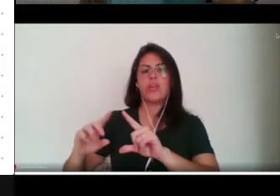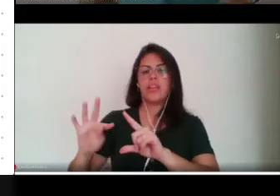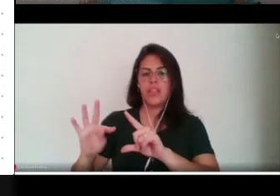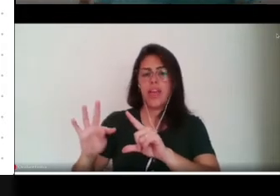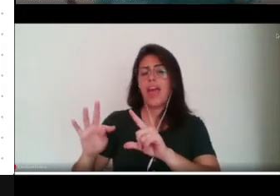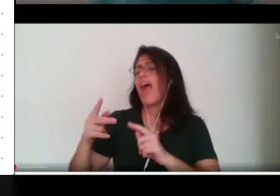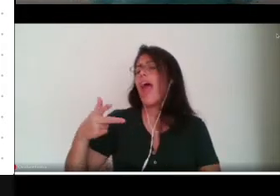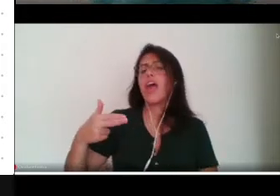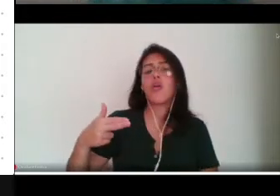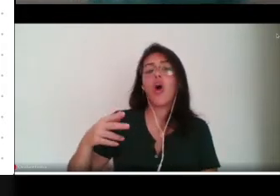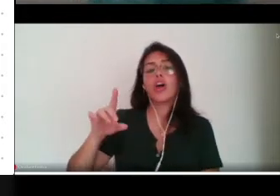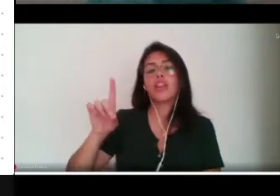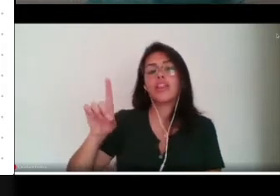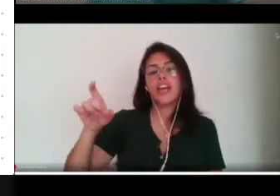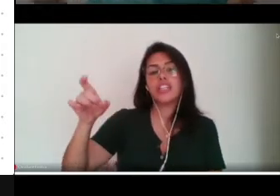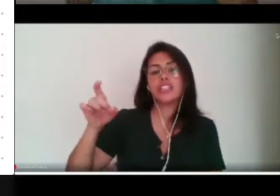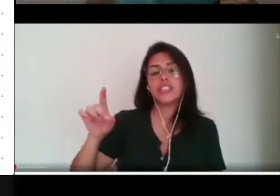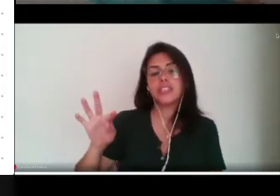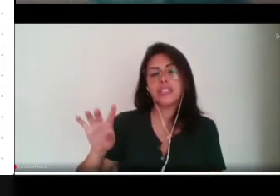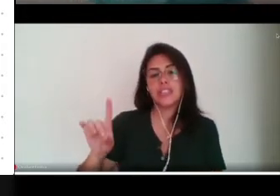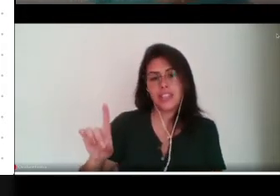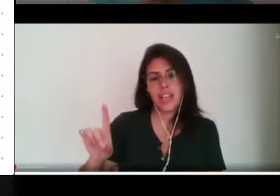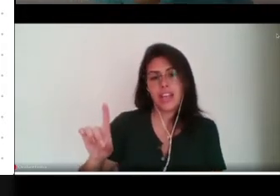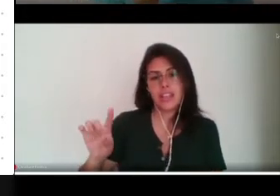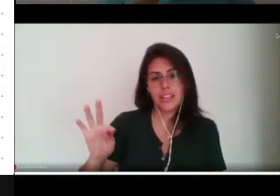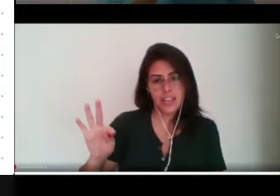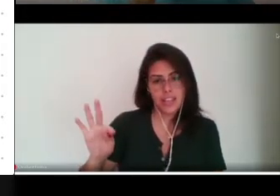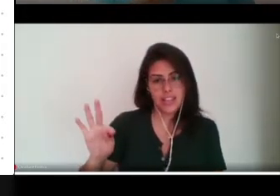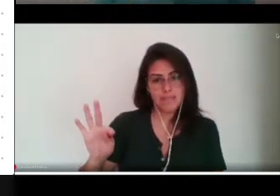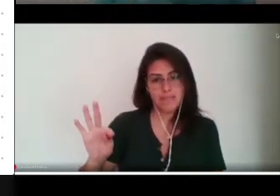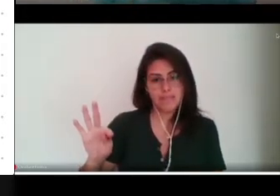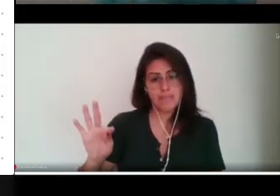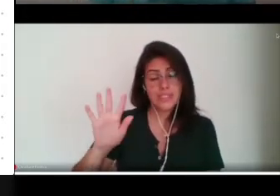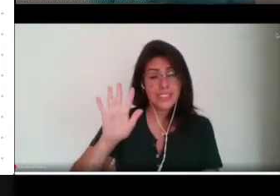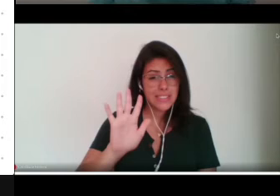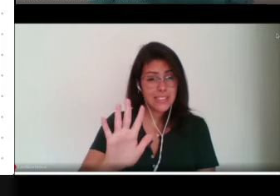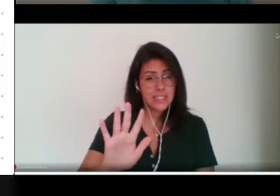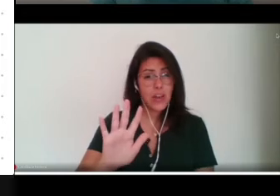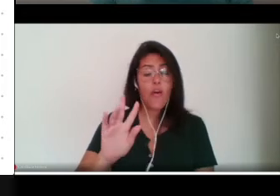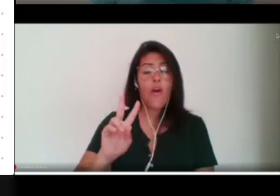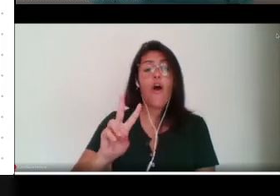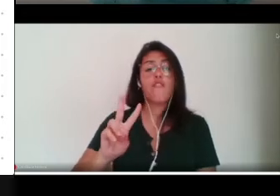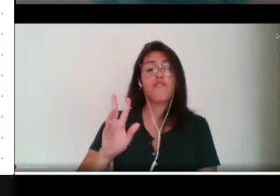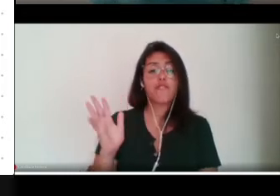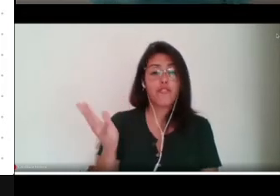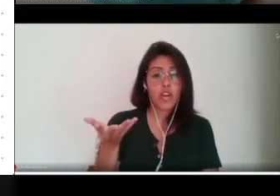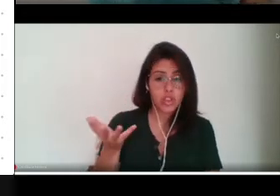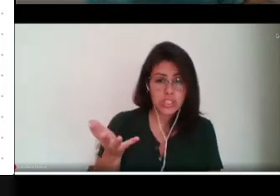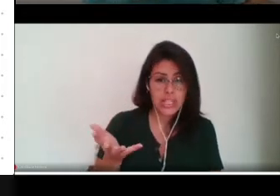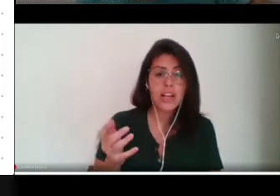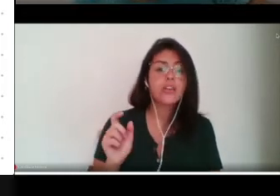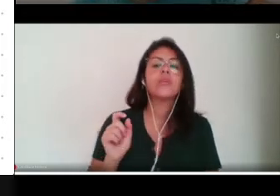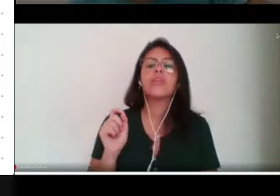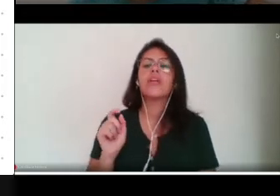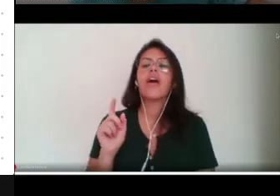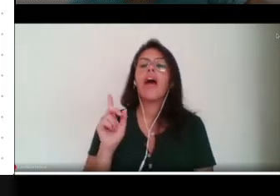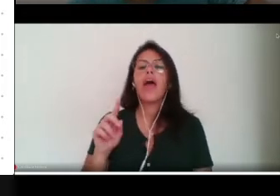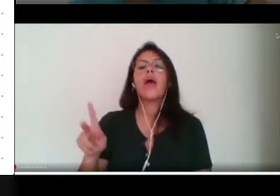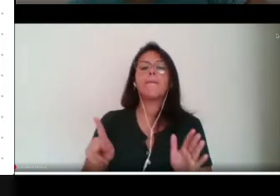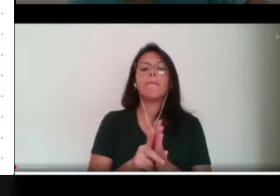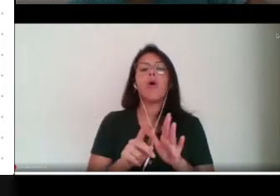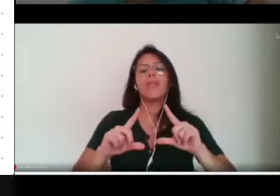Então, a velocidade é a derivada da posição no tempo. E